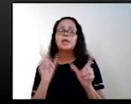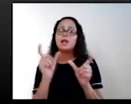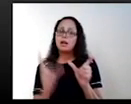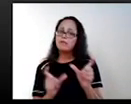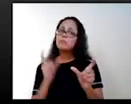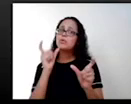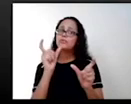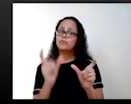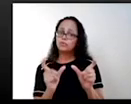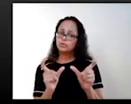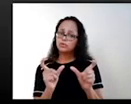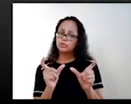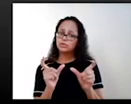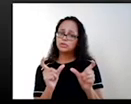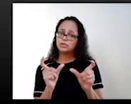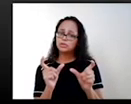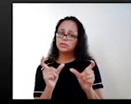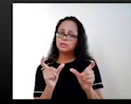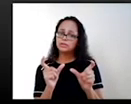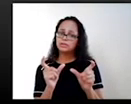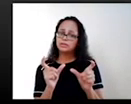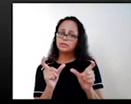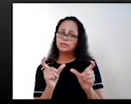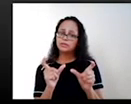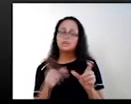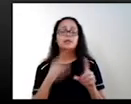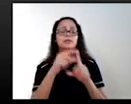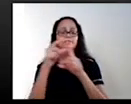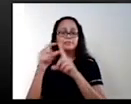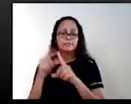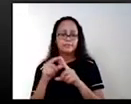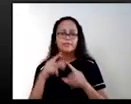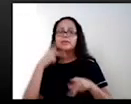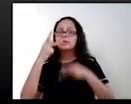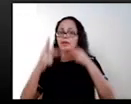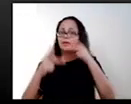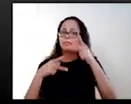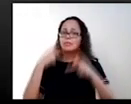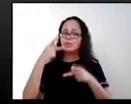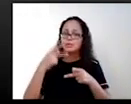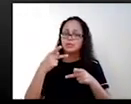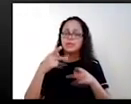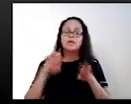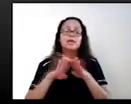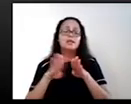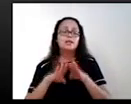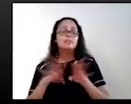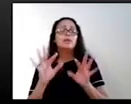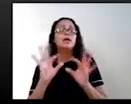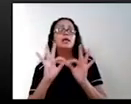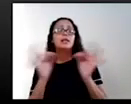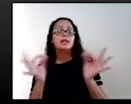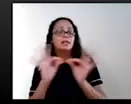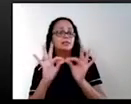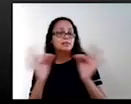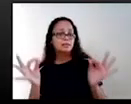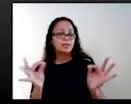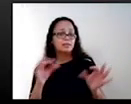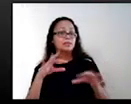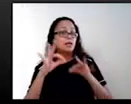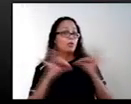morfologia, né? Que é a formação das palavras, na pronúncia, né? E na sintaxe, na organização das